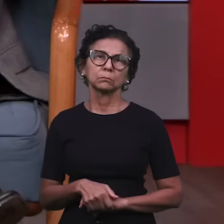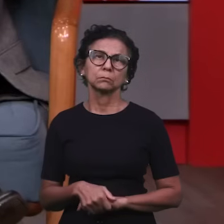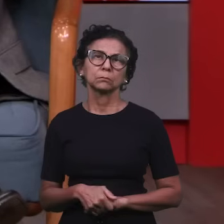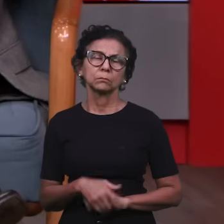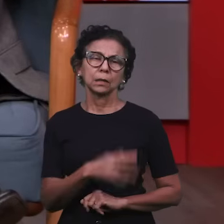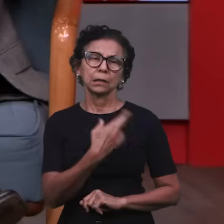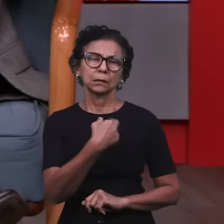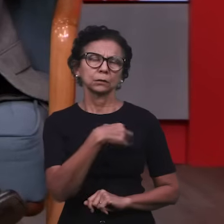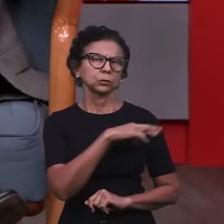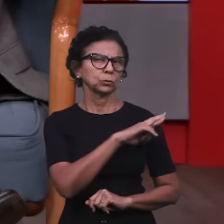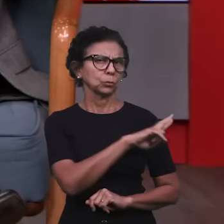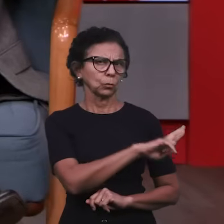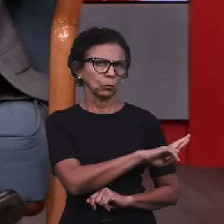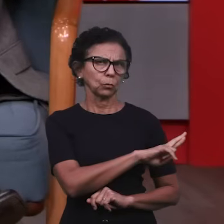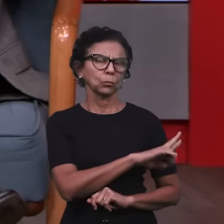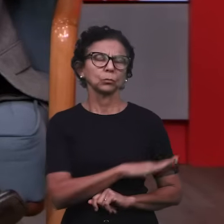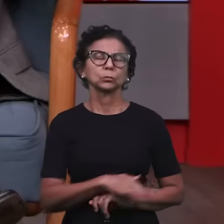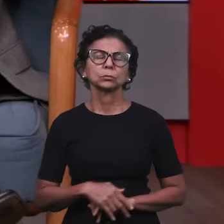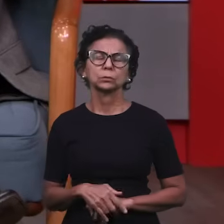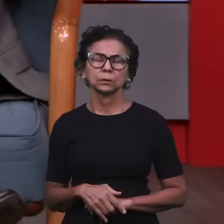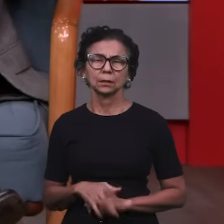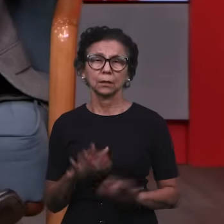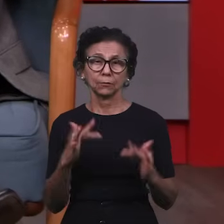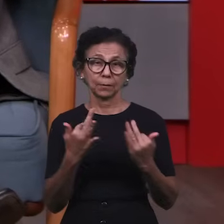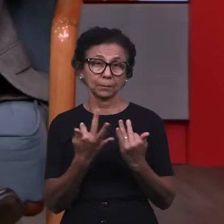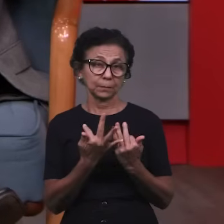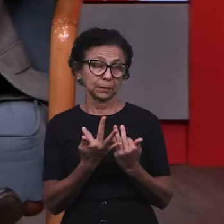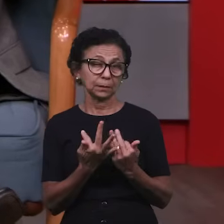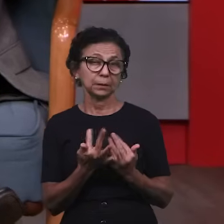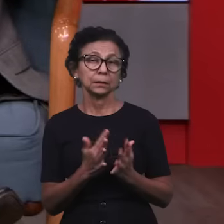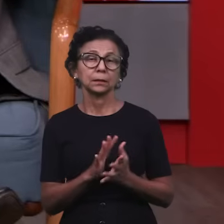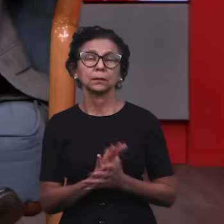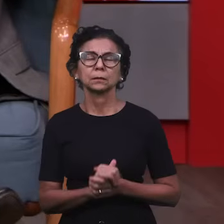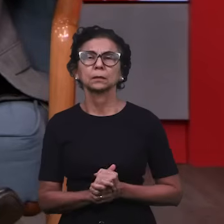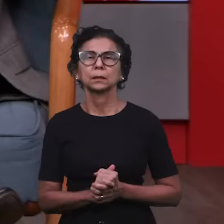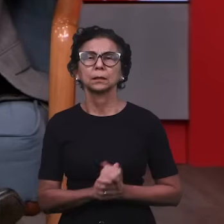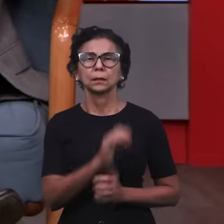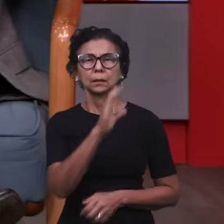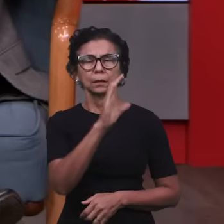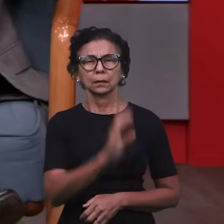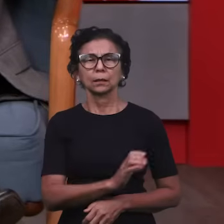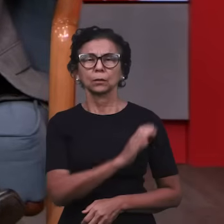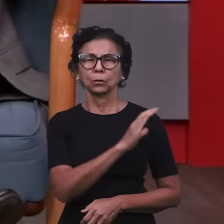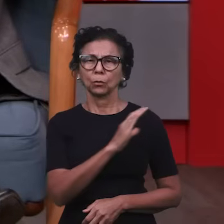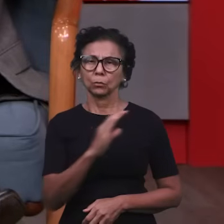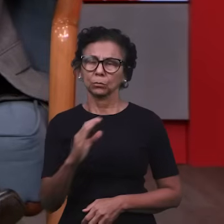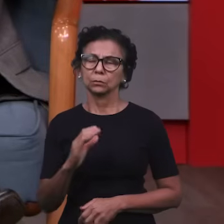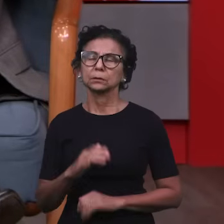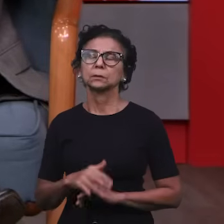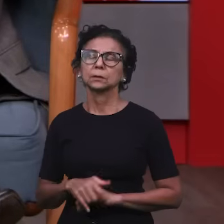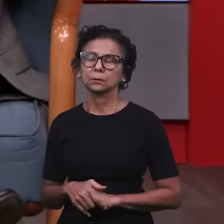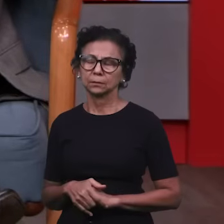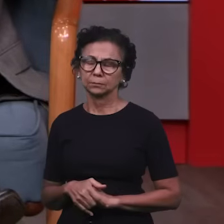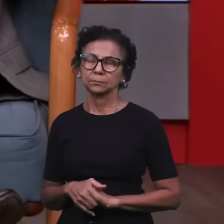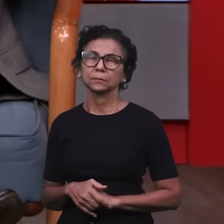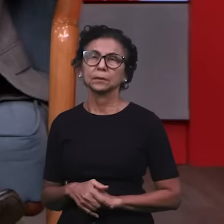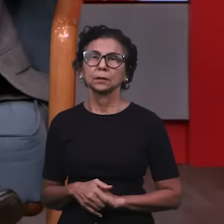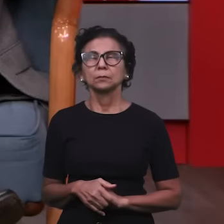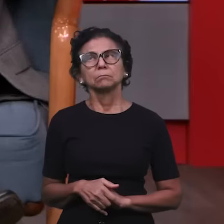eu era de uma família de religiosos, nós éramos religiosos, uma família católica, né?